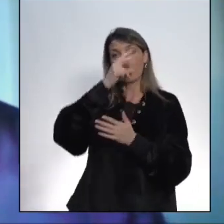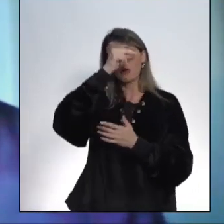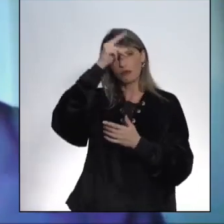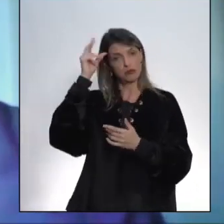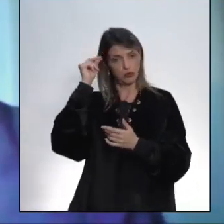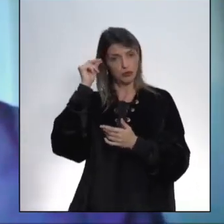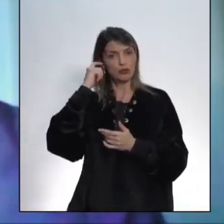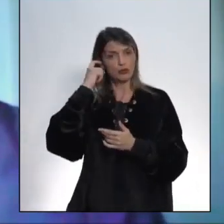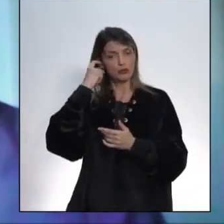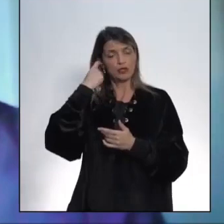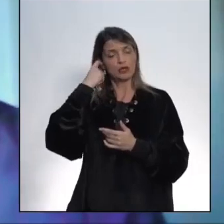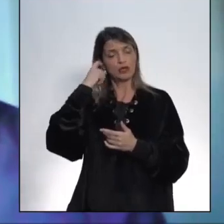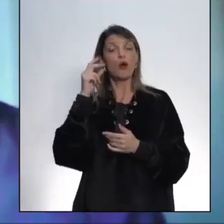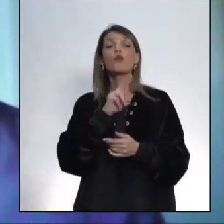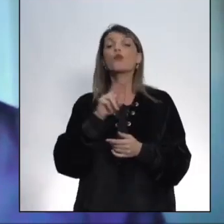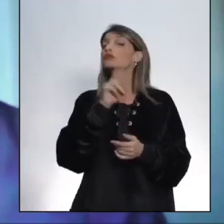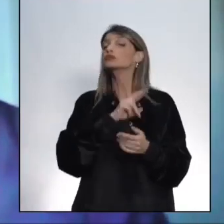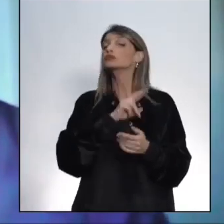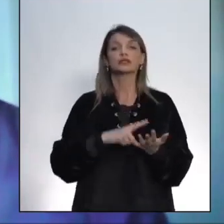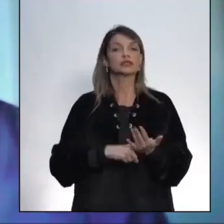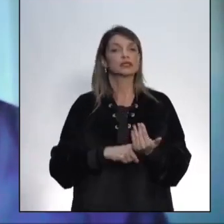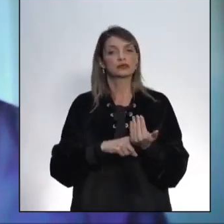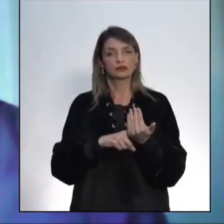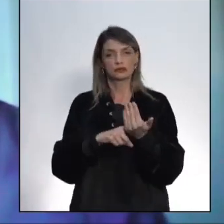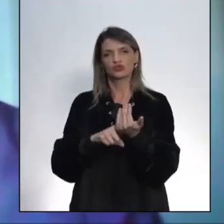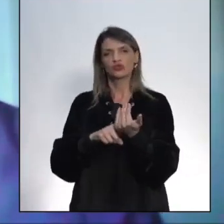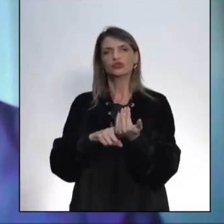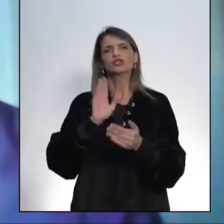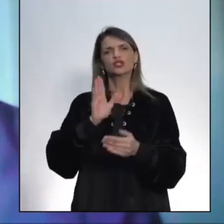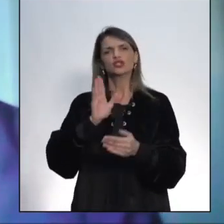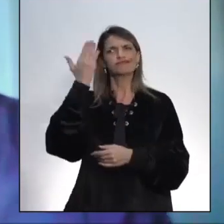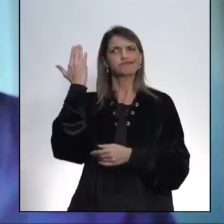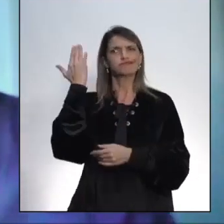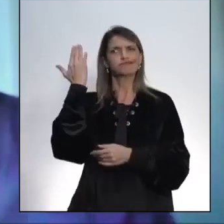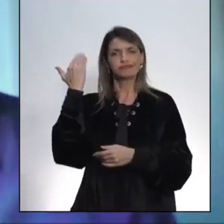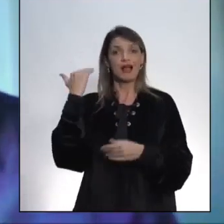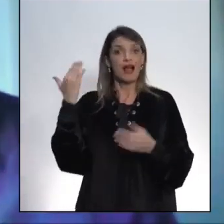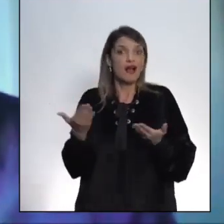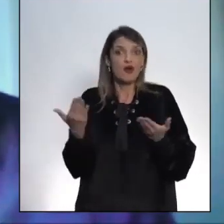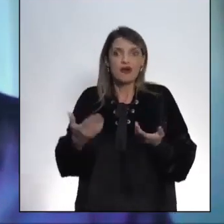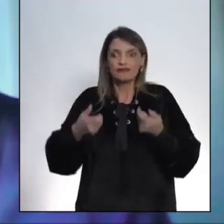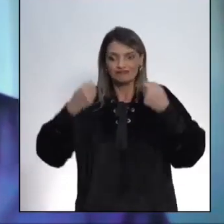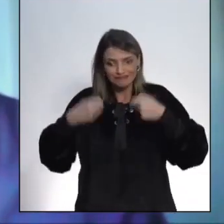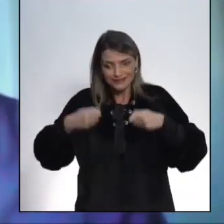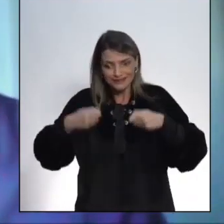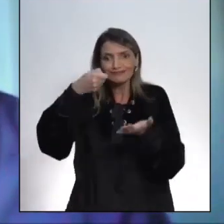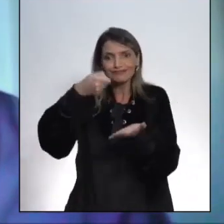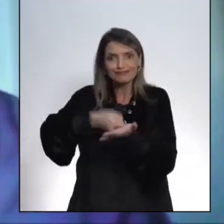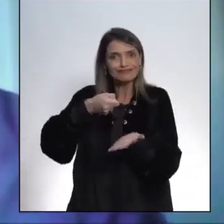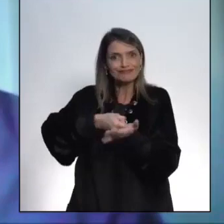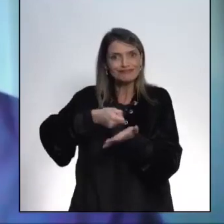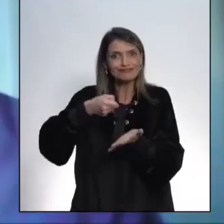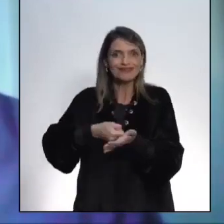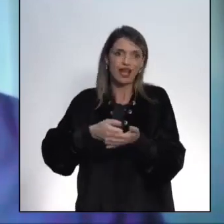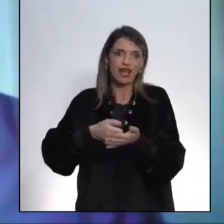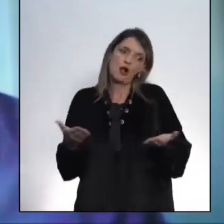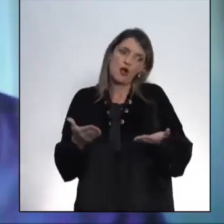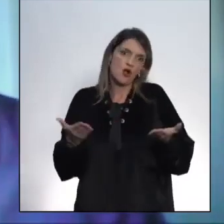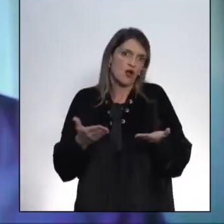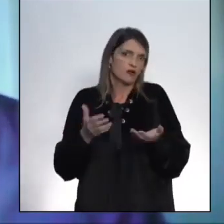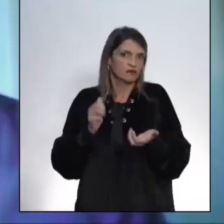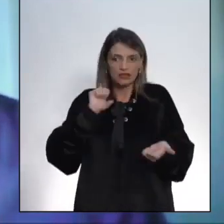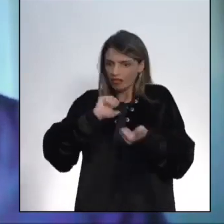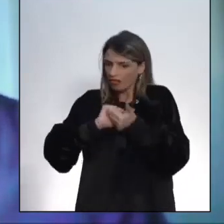é antigo, né? Essa vontade, aí de repente existe a necessidade, aí eu vou ter que me virar, eu vou ter que me